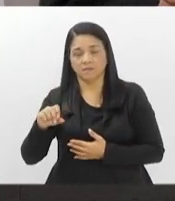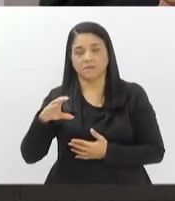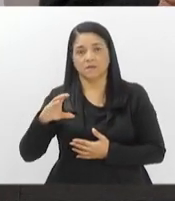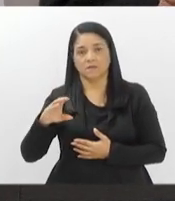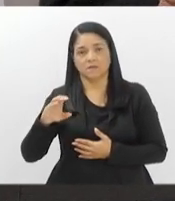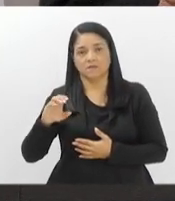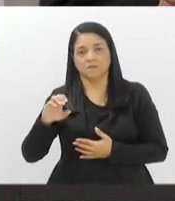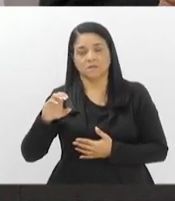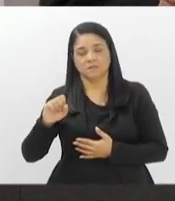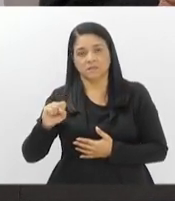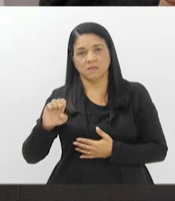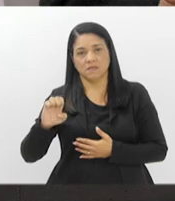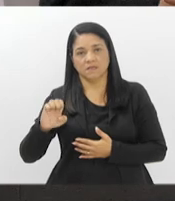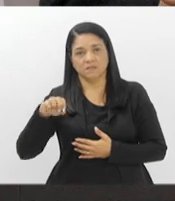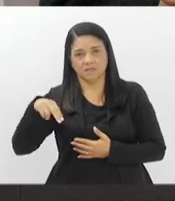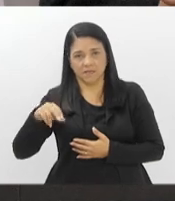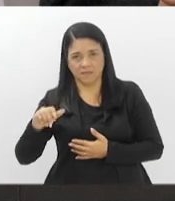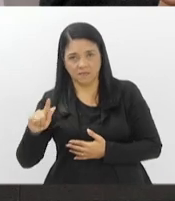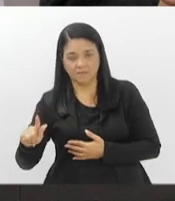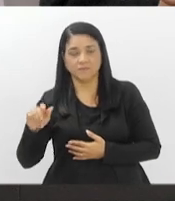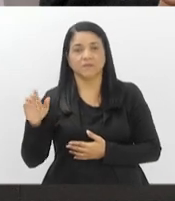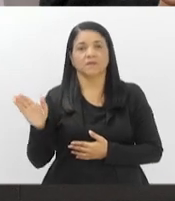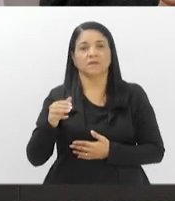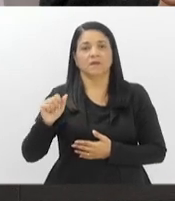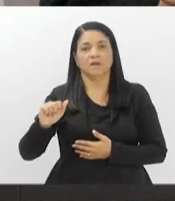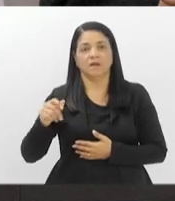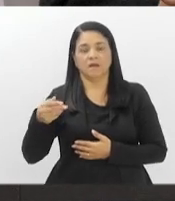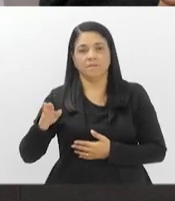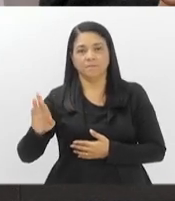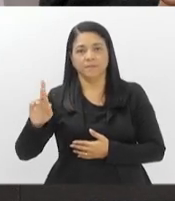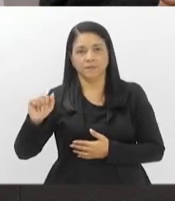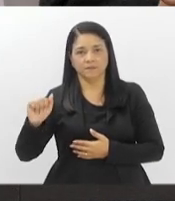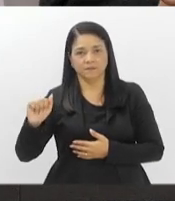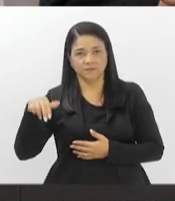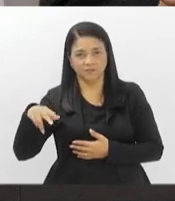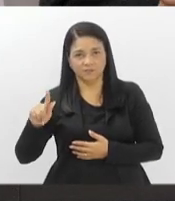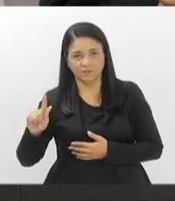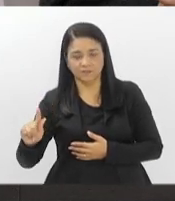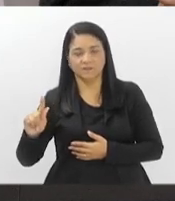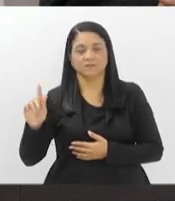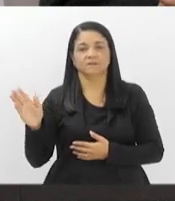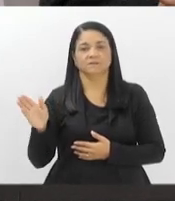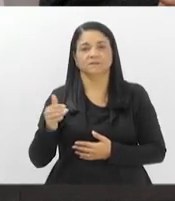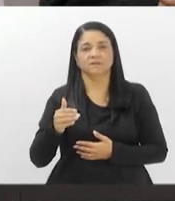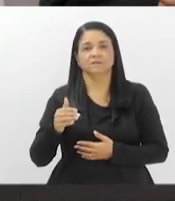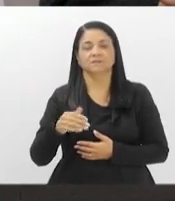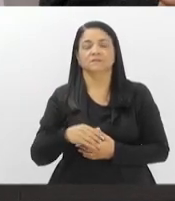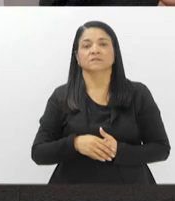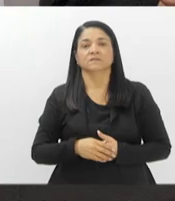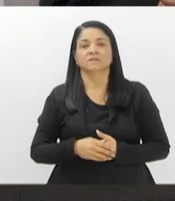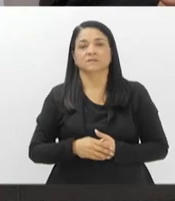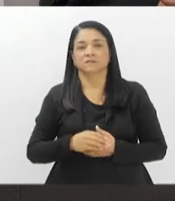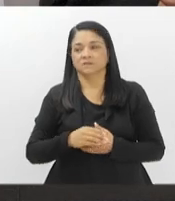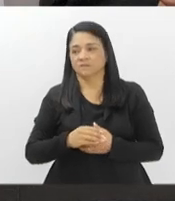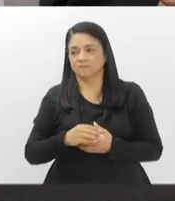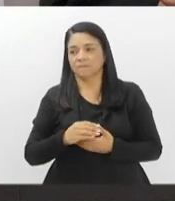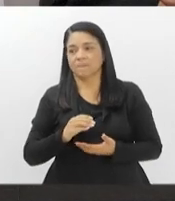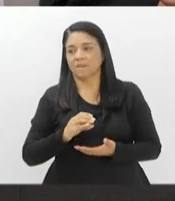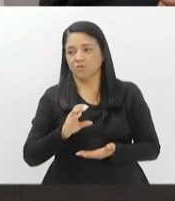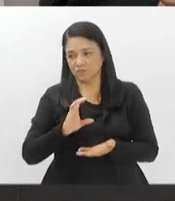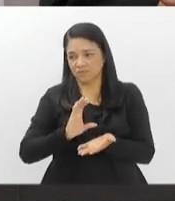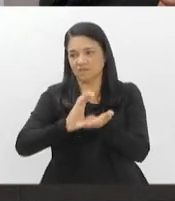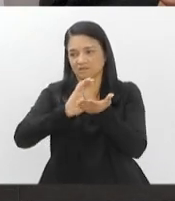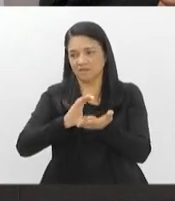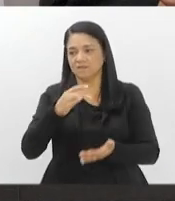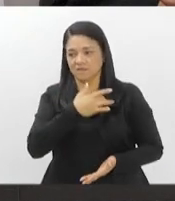branges e a f na saúde acho que já vai dar pano para manga querem incluir mais alguma já na